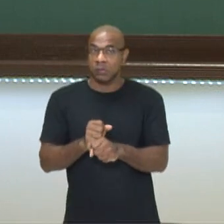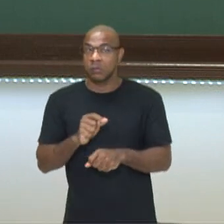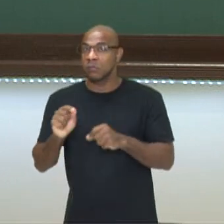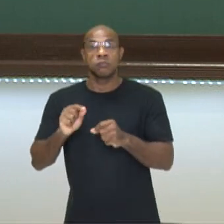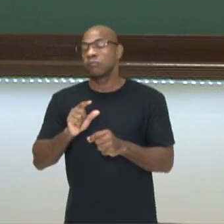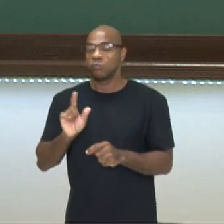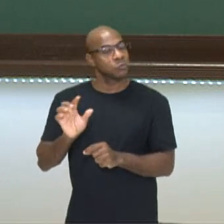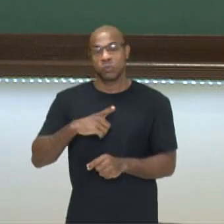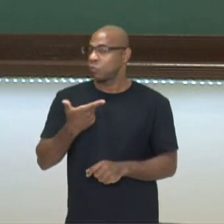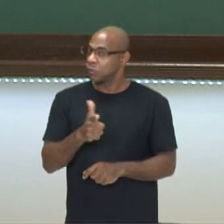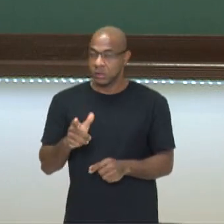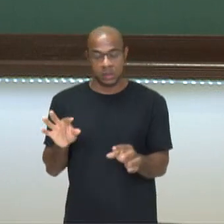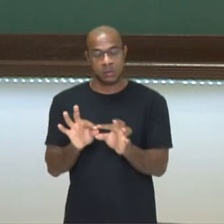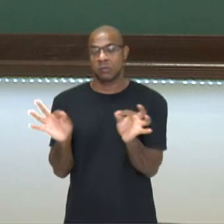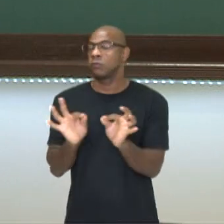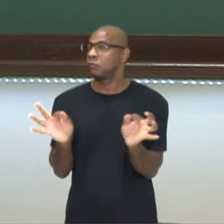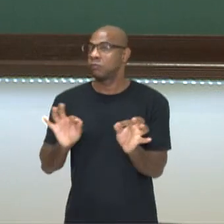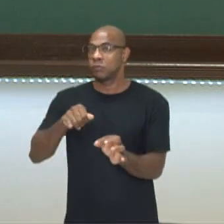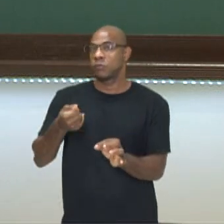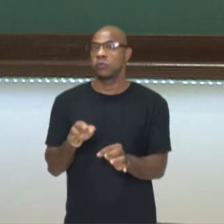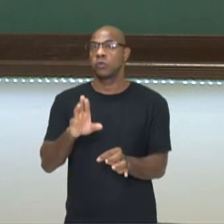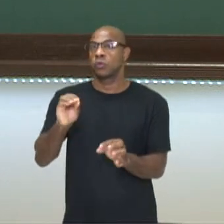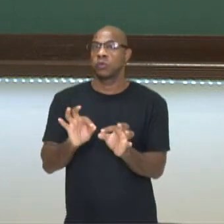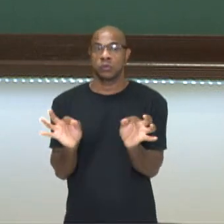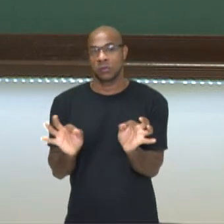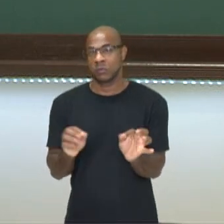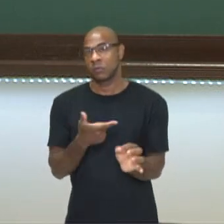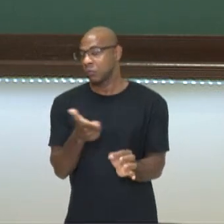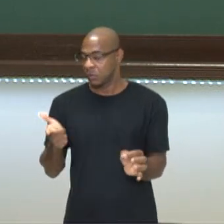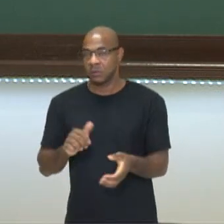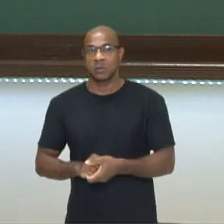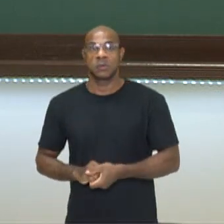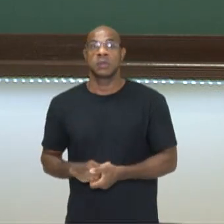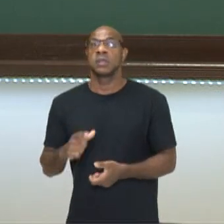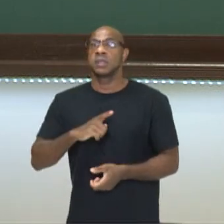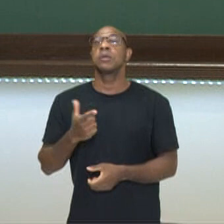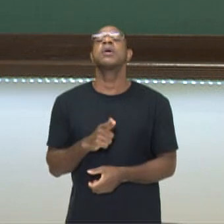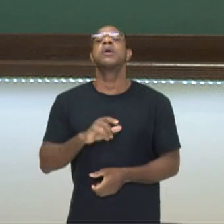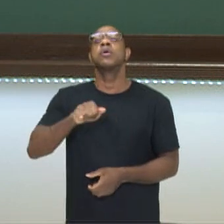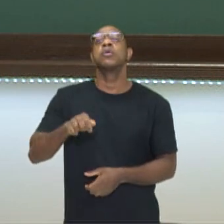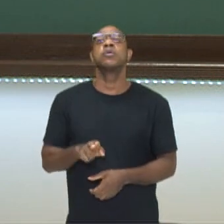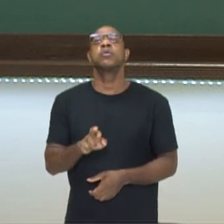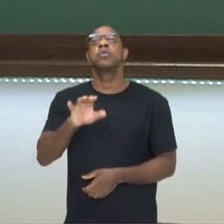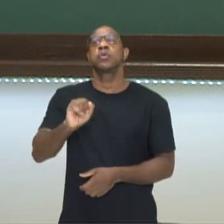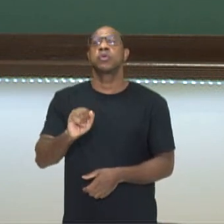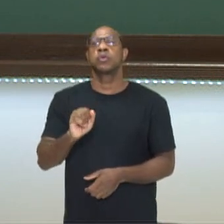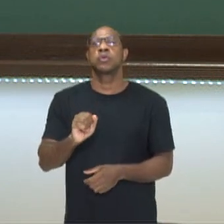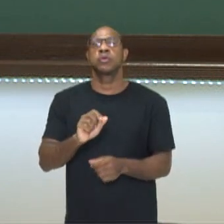com juros simples, trabalham com uma outra modalidade de juros que a gente chama de juros compostos. Mas isso é